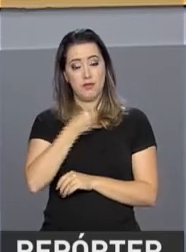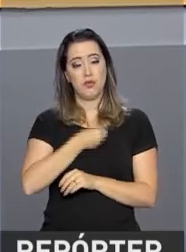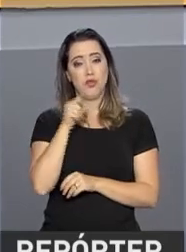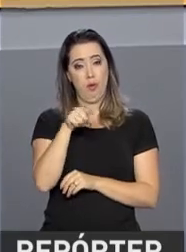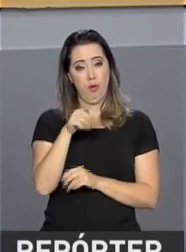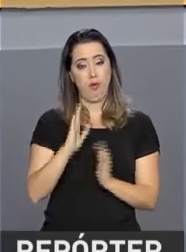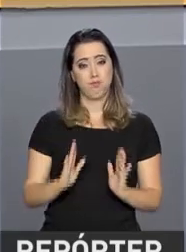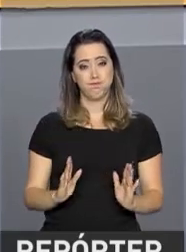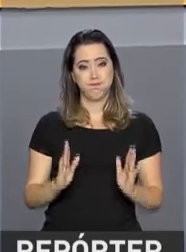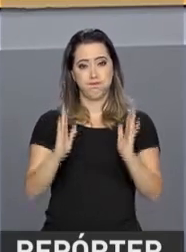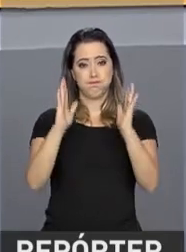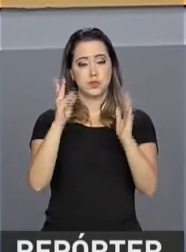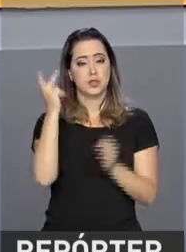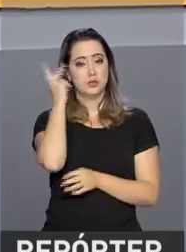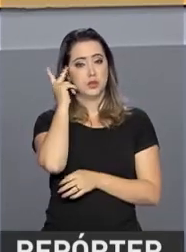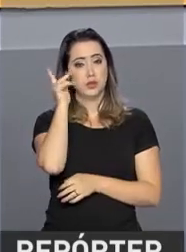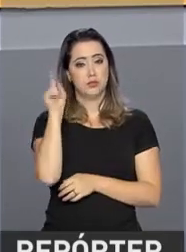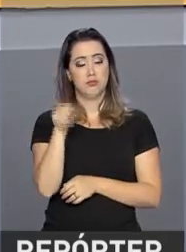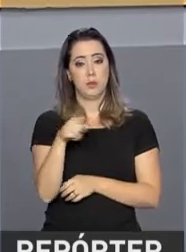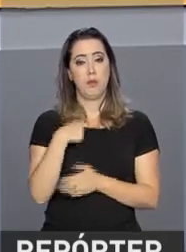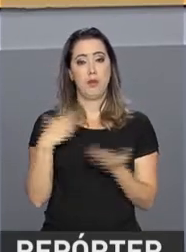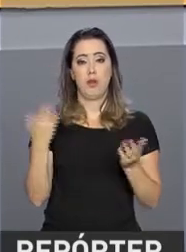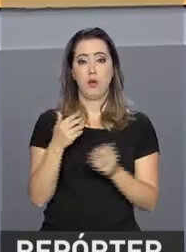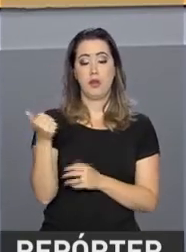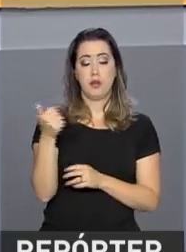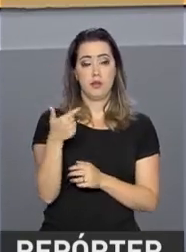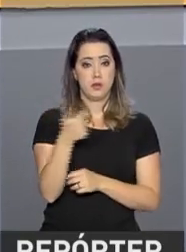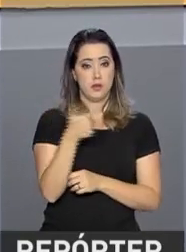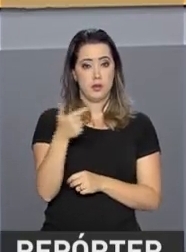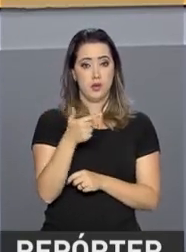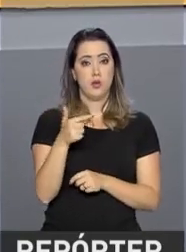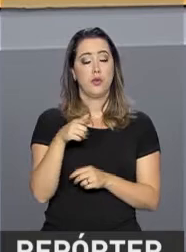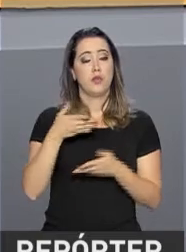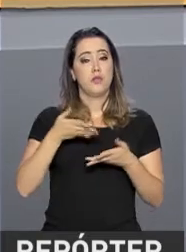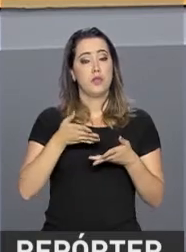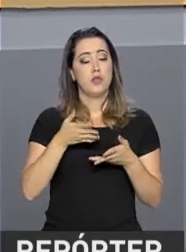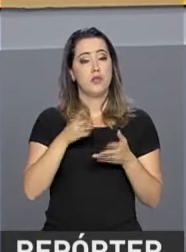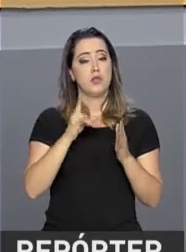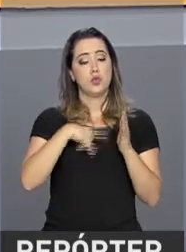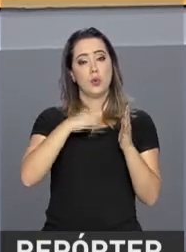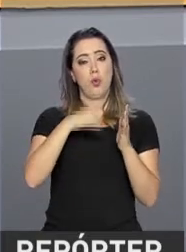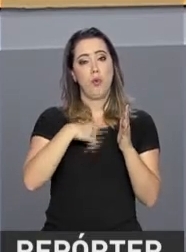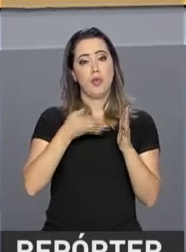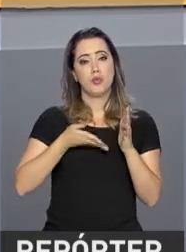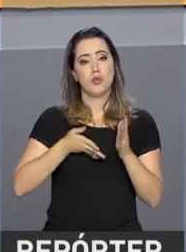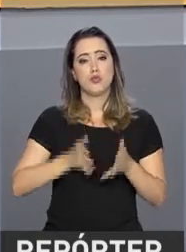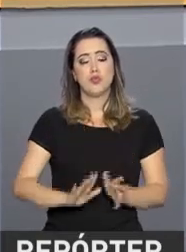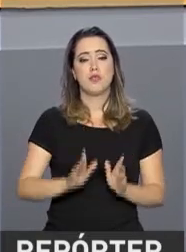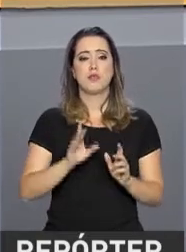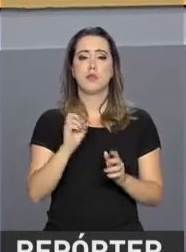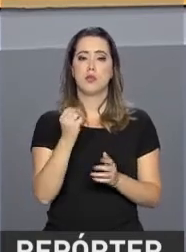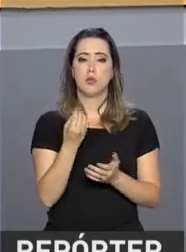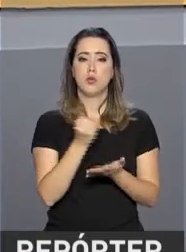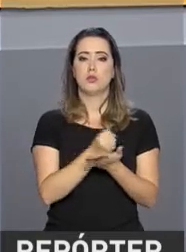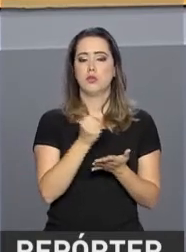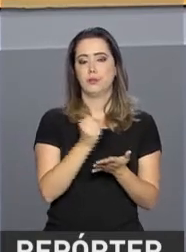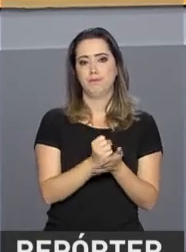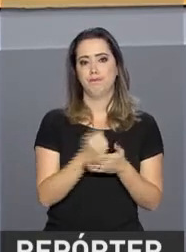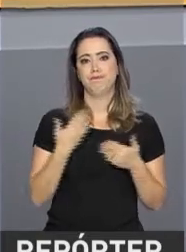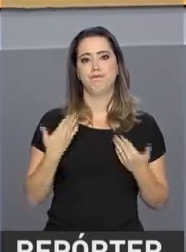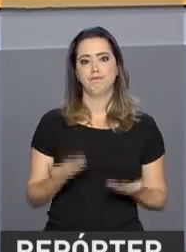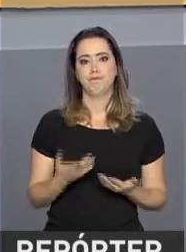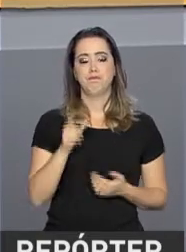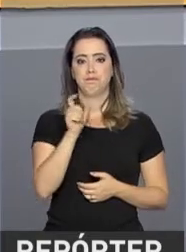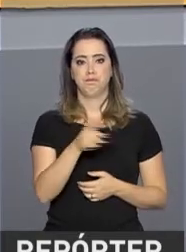a segunda via de documentos como certidão de nascimento e carteira de trabalho por telefone o coordenador geral dos direitos da população